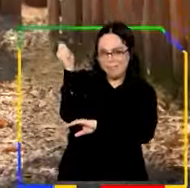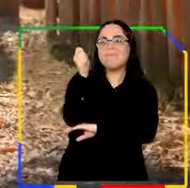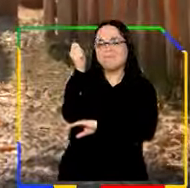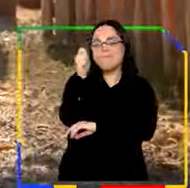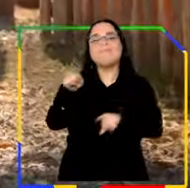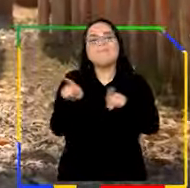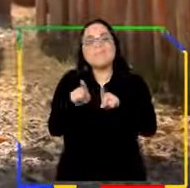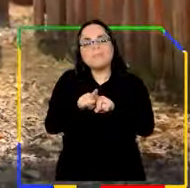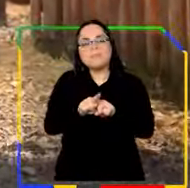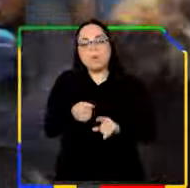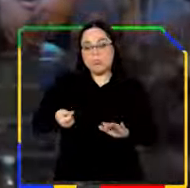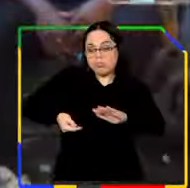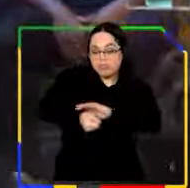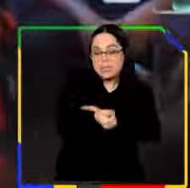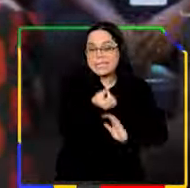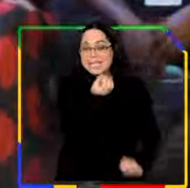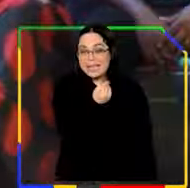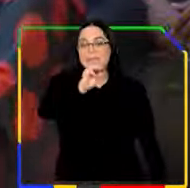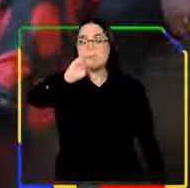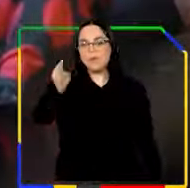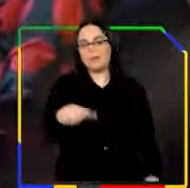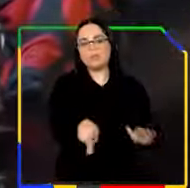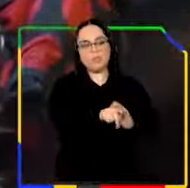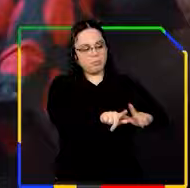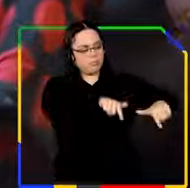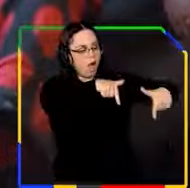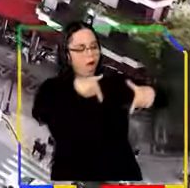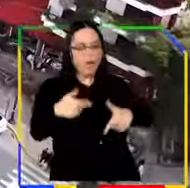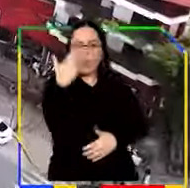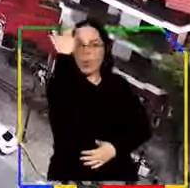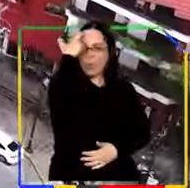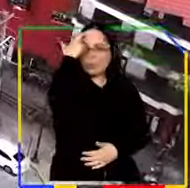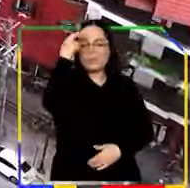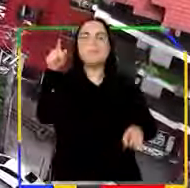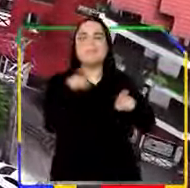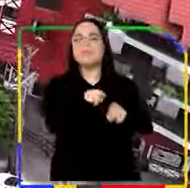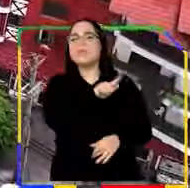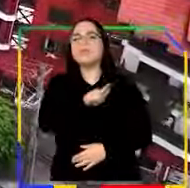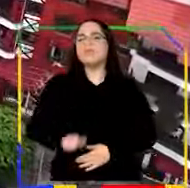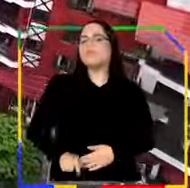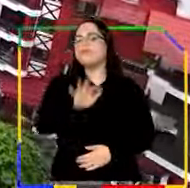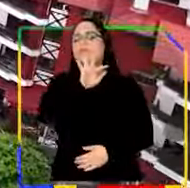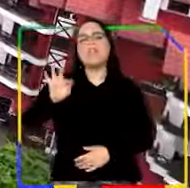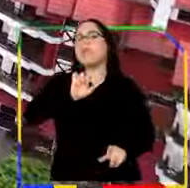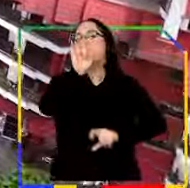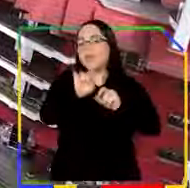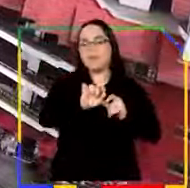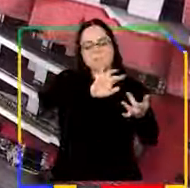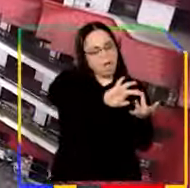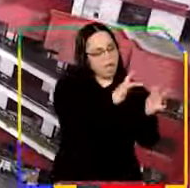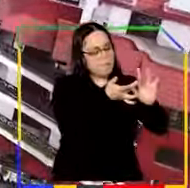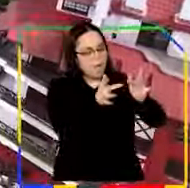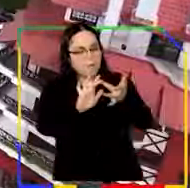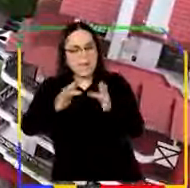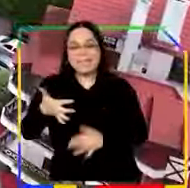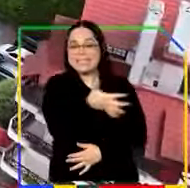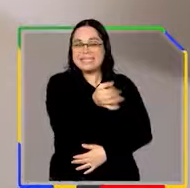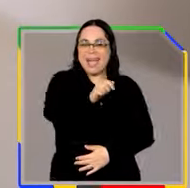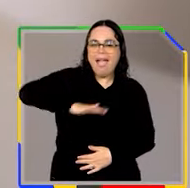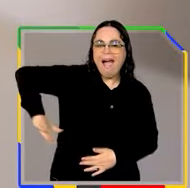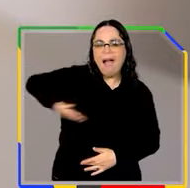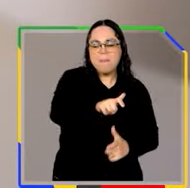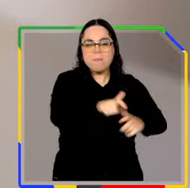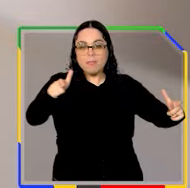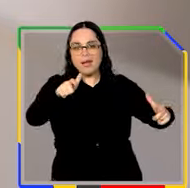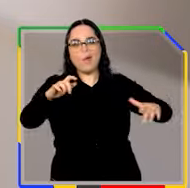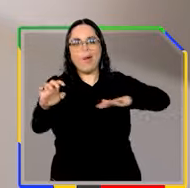Além de investir 60 milhões de reais em iniciativas culturais, o governo federal também articulou com as 100 maiores empresas